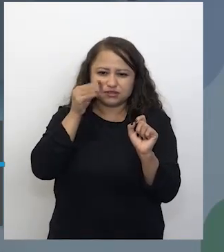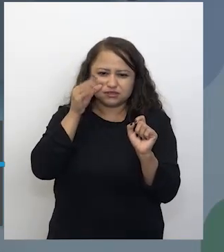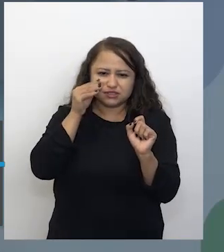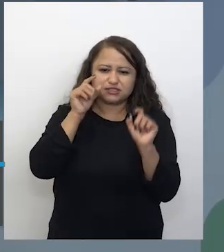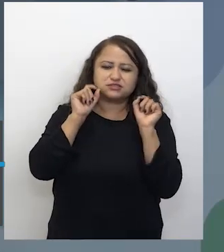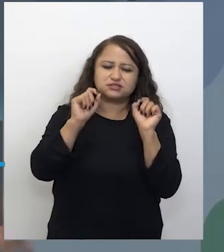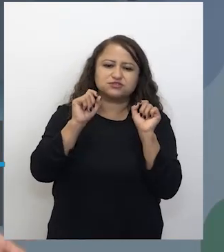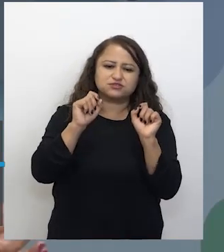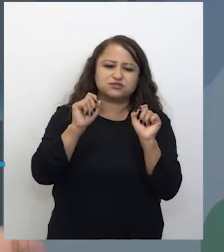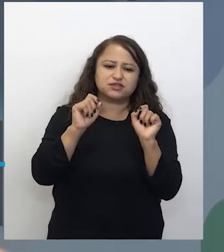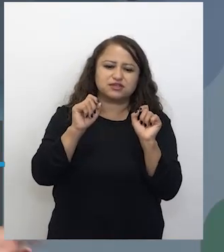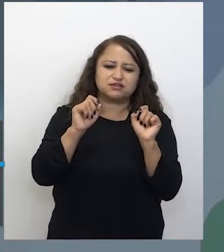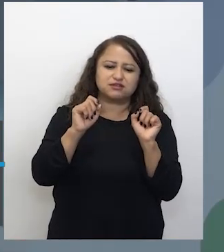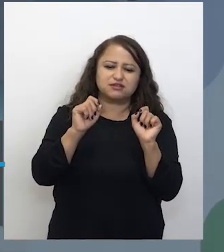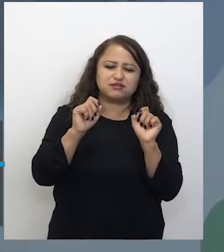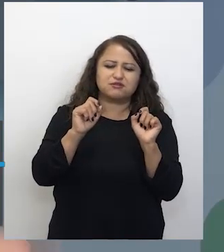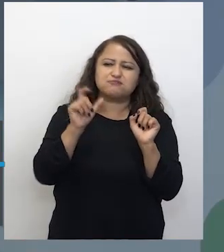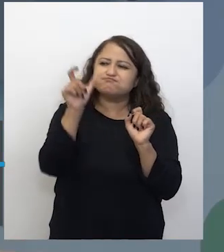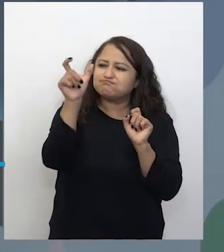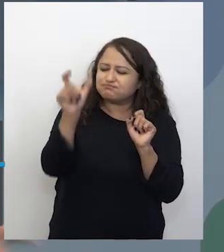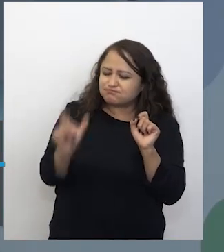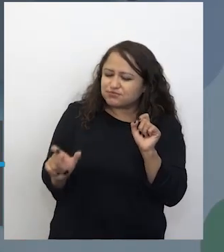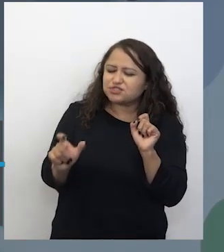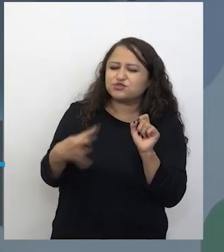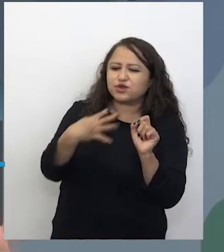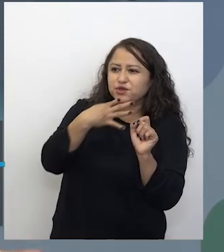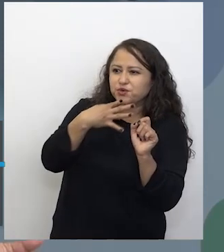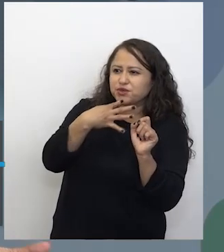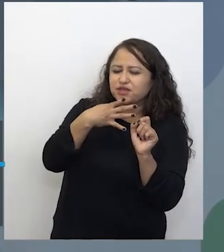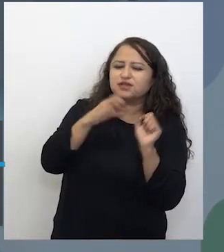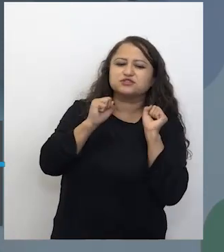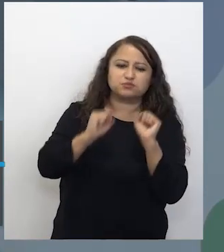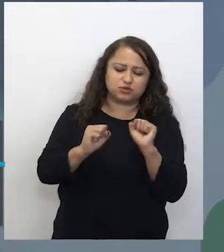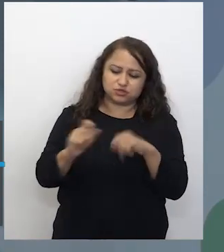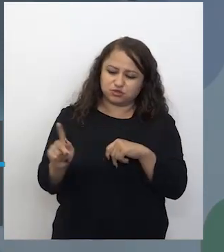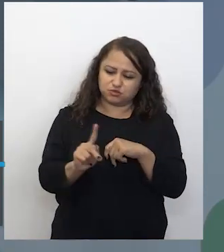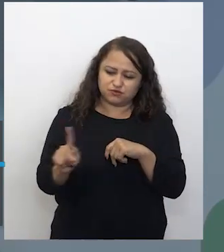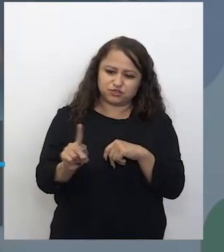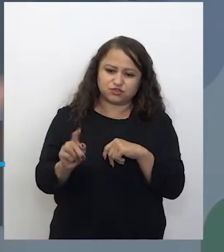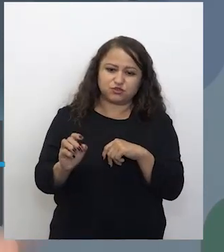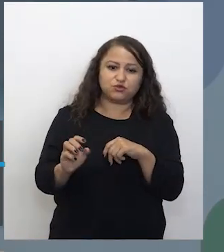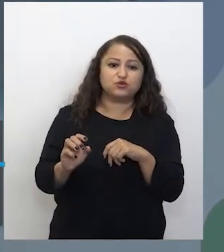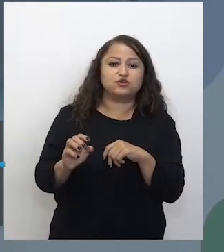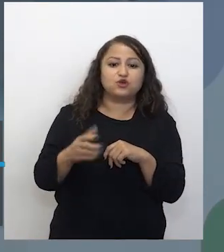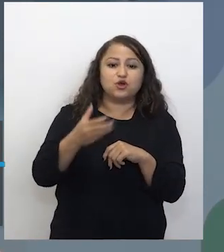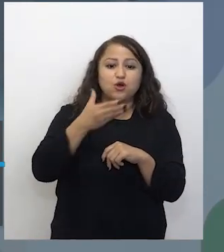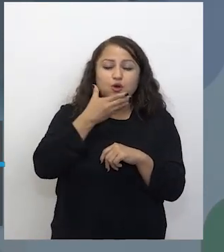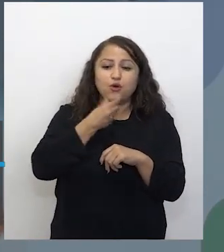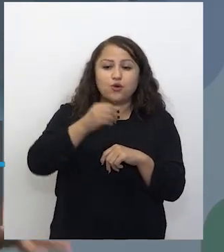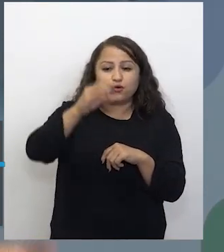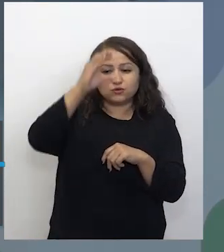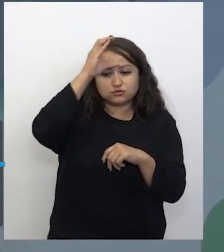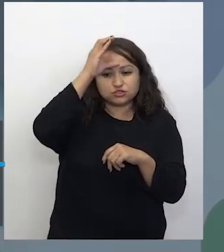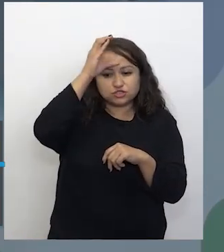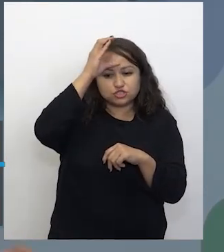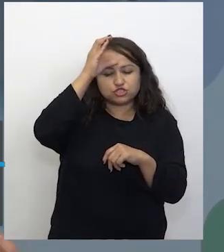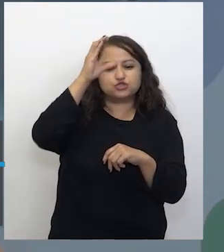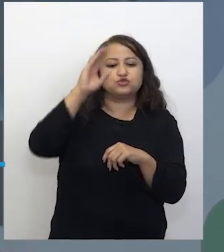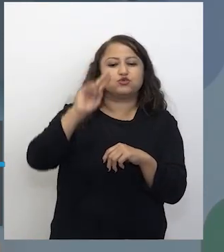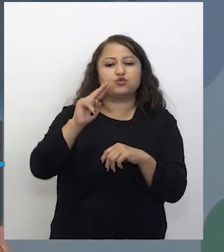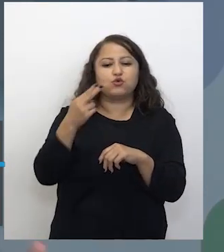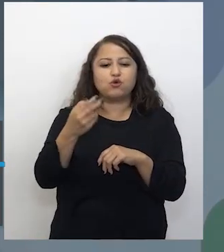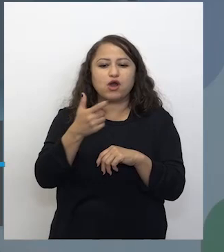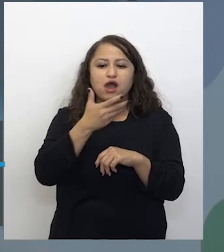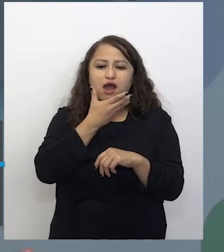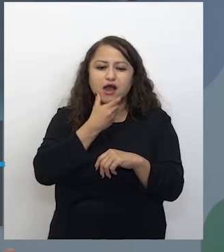aluno falar de alguém conhecido. Pode ser um professor, um tio, uma avó, uma mãe, né?